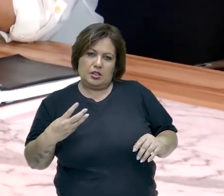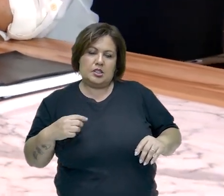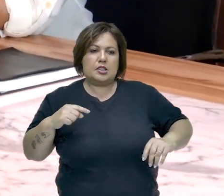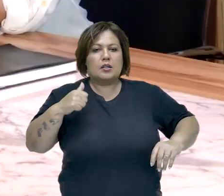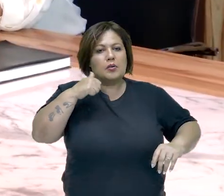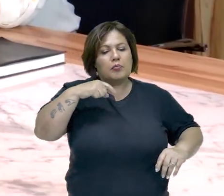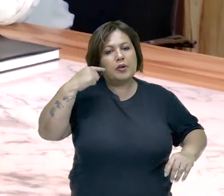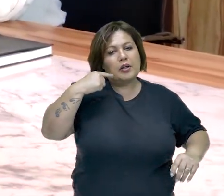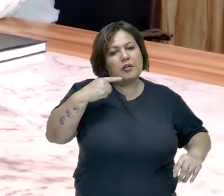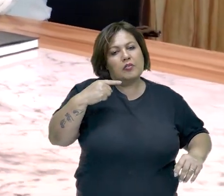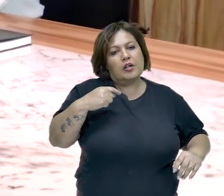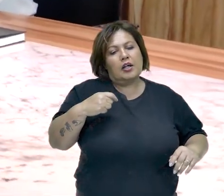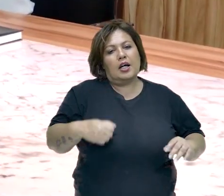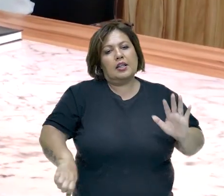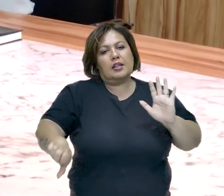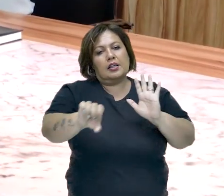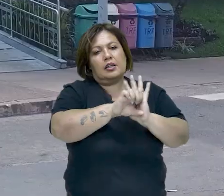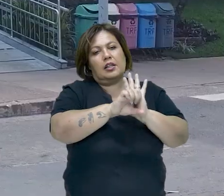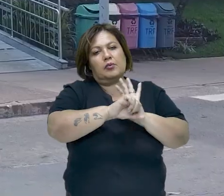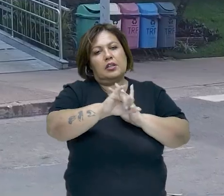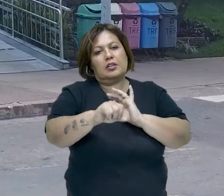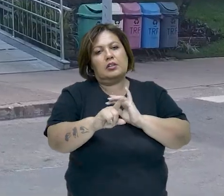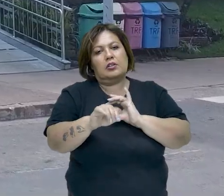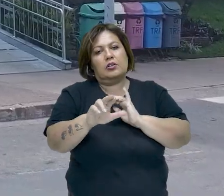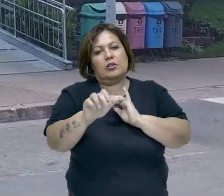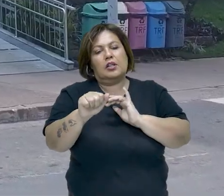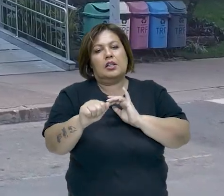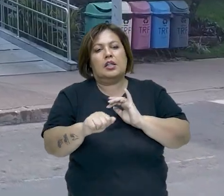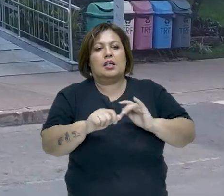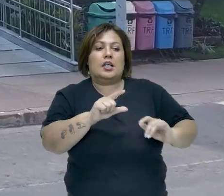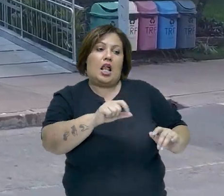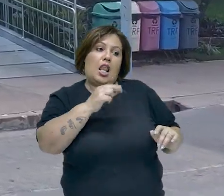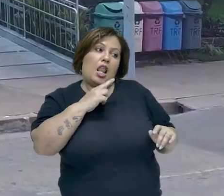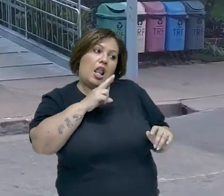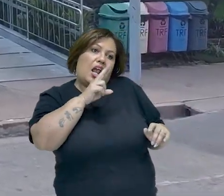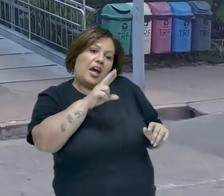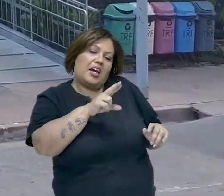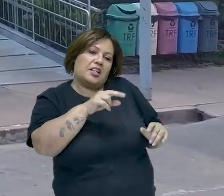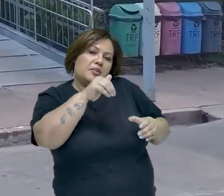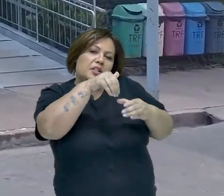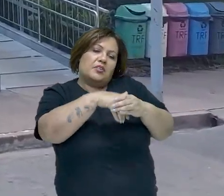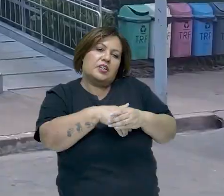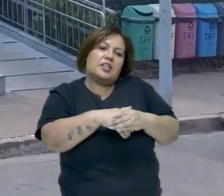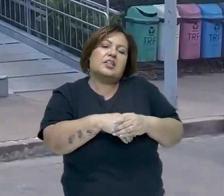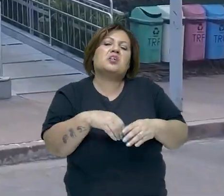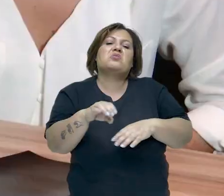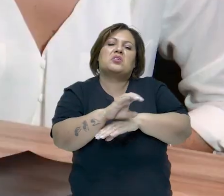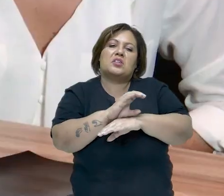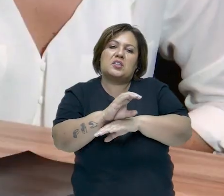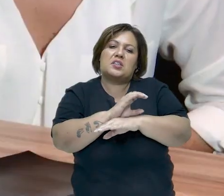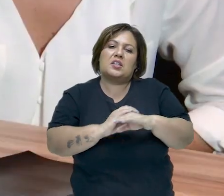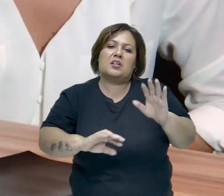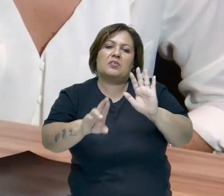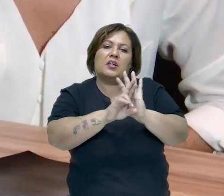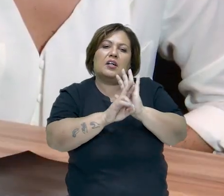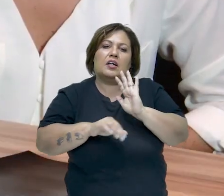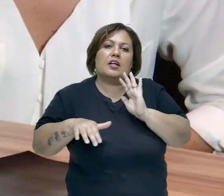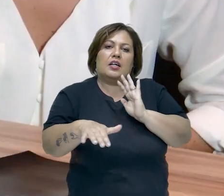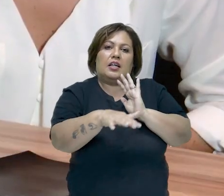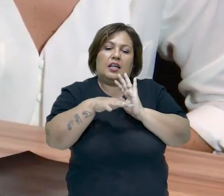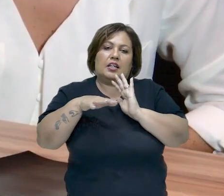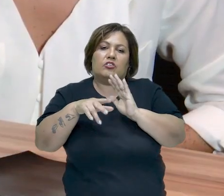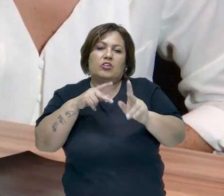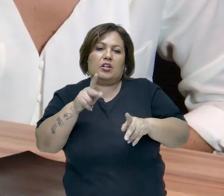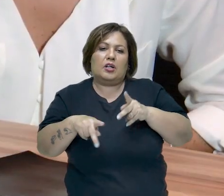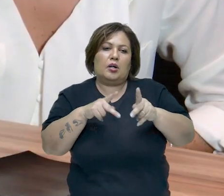advogada criminalista Juliana Malafaia, a decisão do TRF1 segue um princípio constitucional. A regra geral,